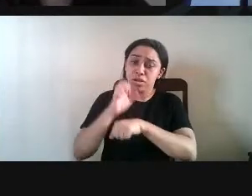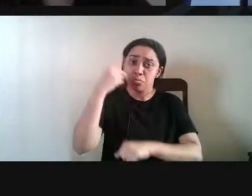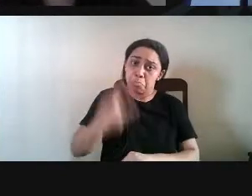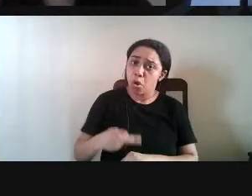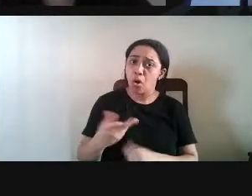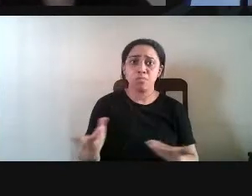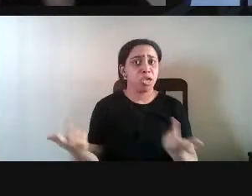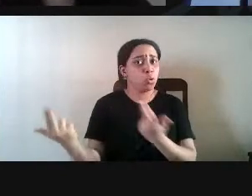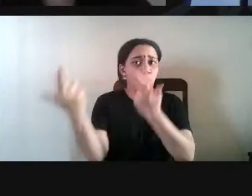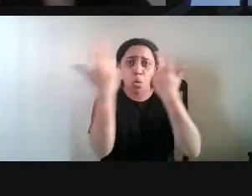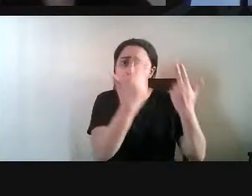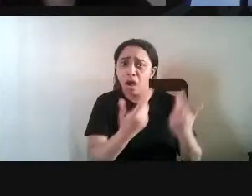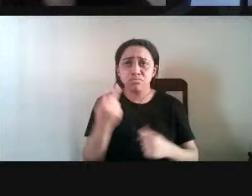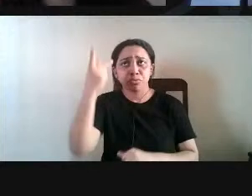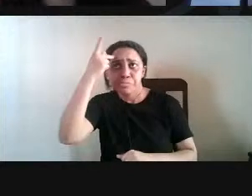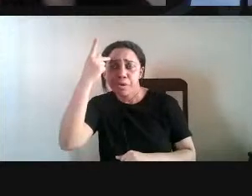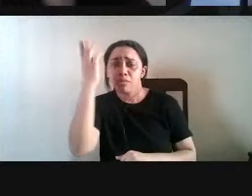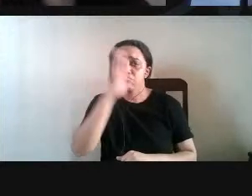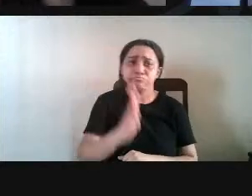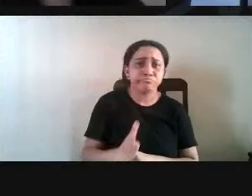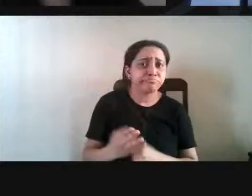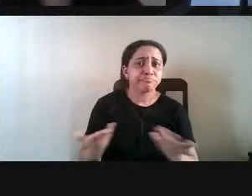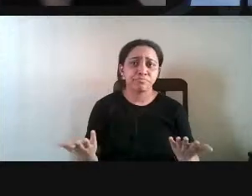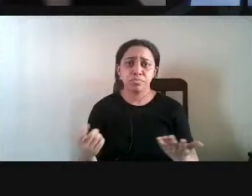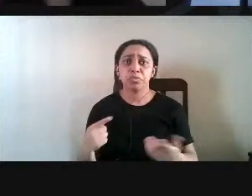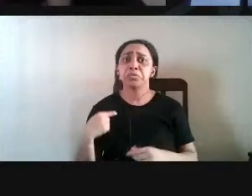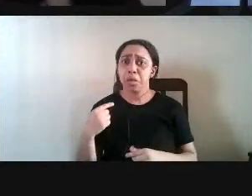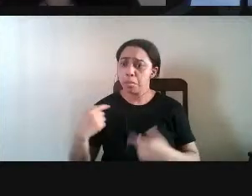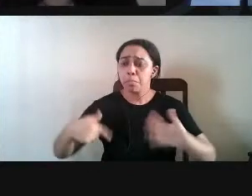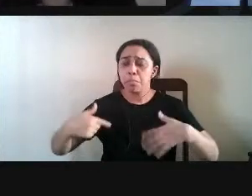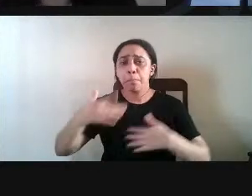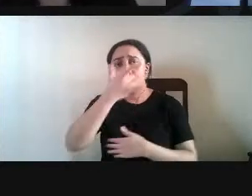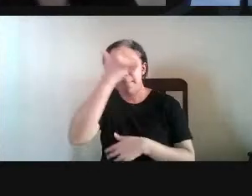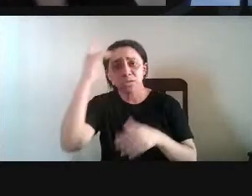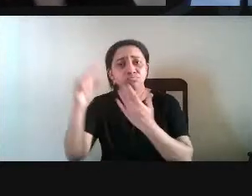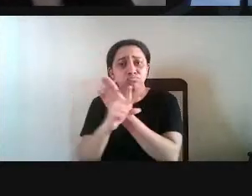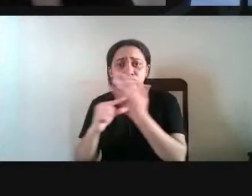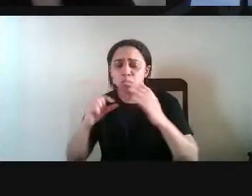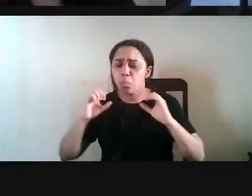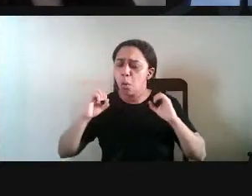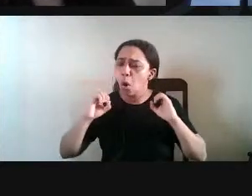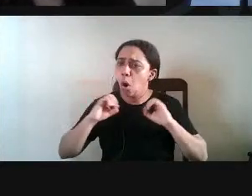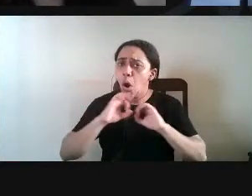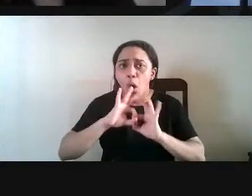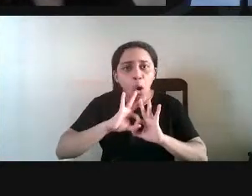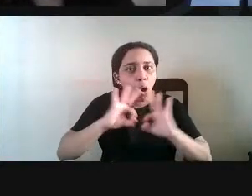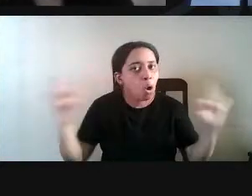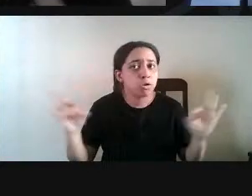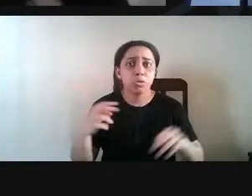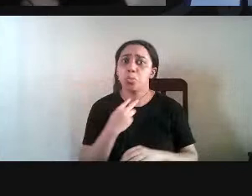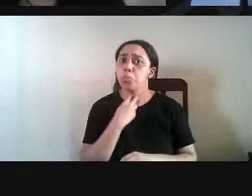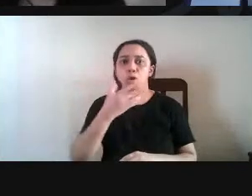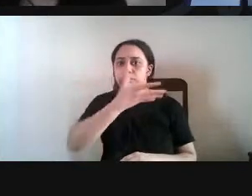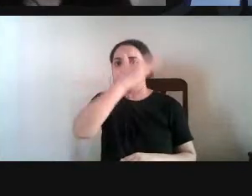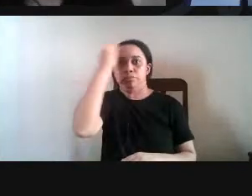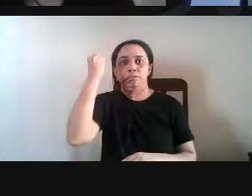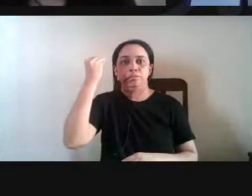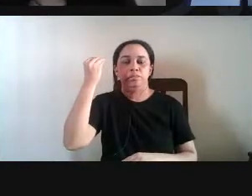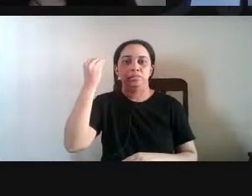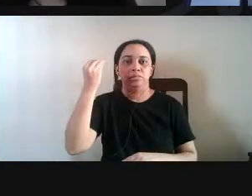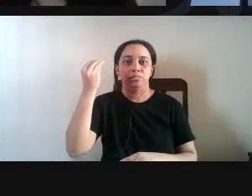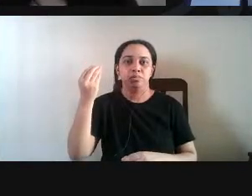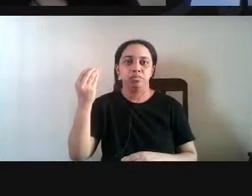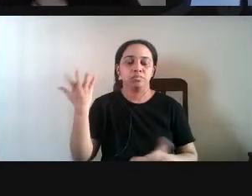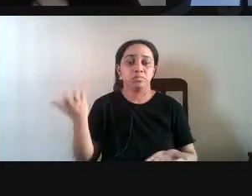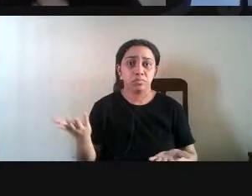Brasil. Então, nós temos gente muito boa que nós não podemos deixar cair. Deixar principalmente para a turma jovem que está na